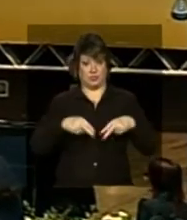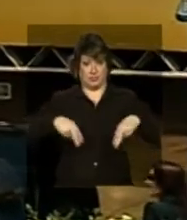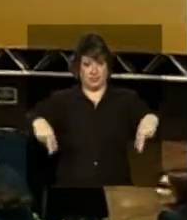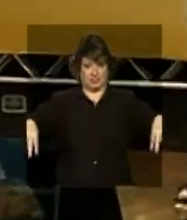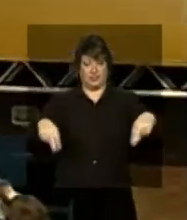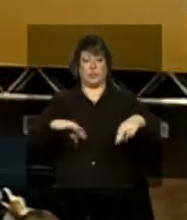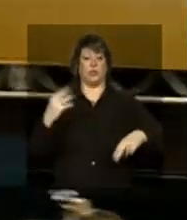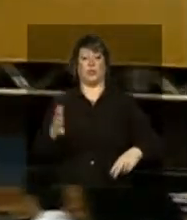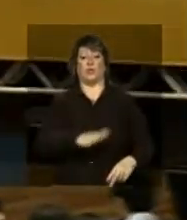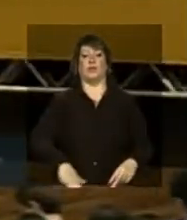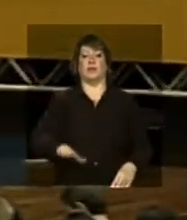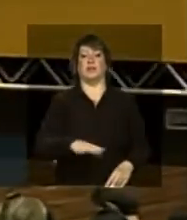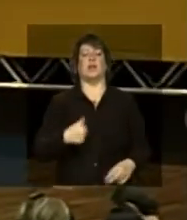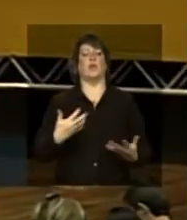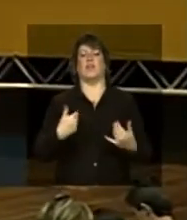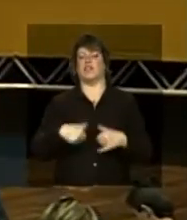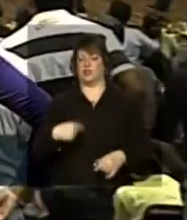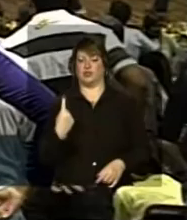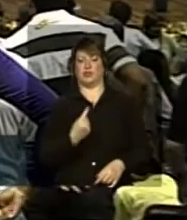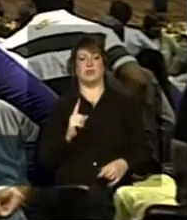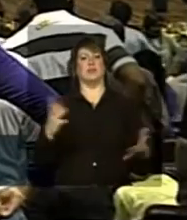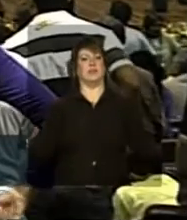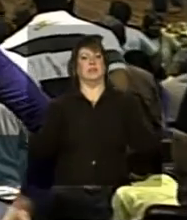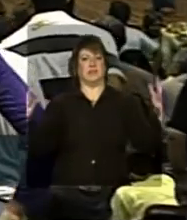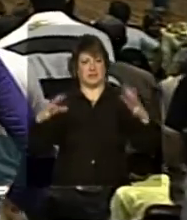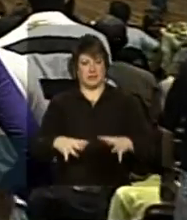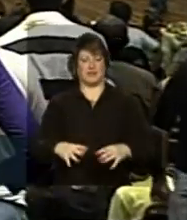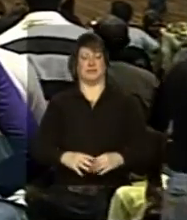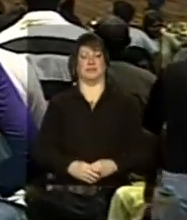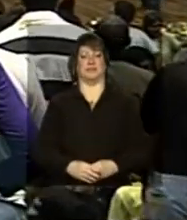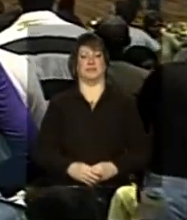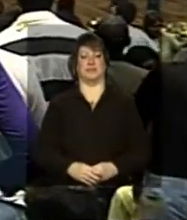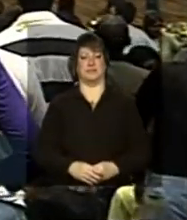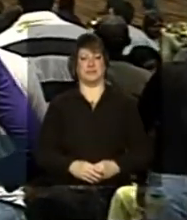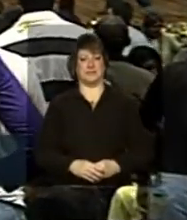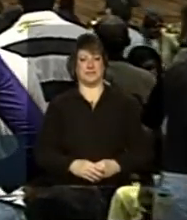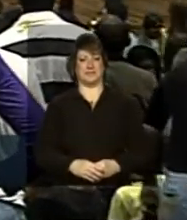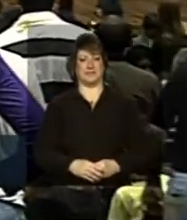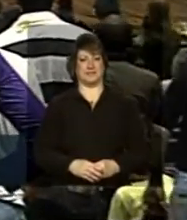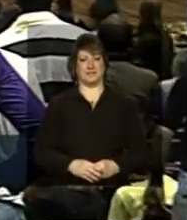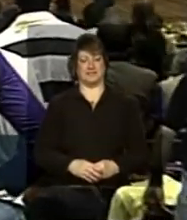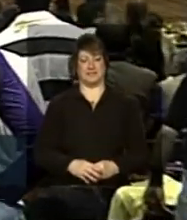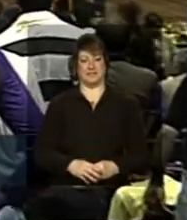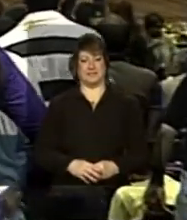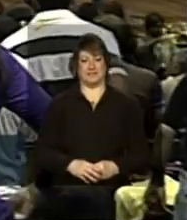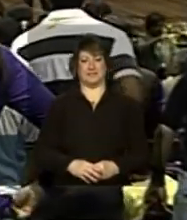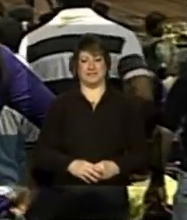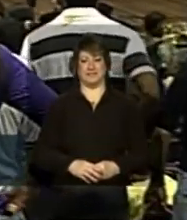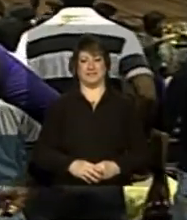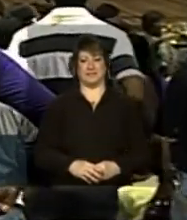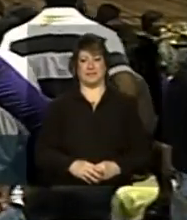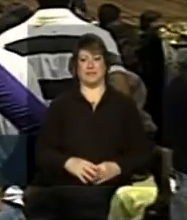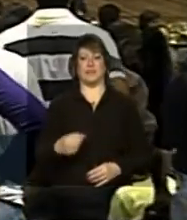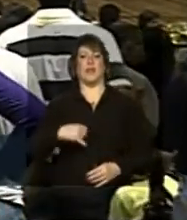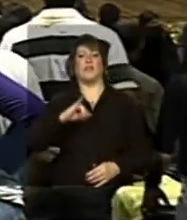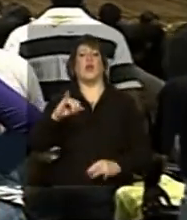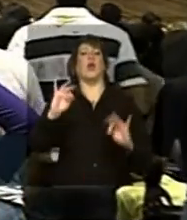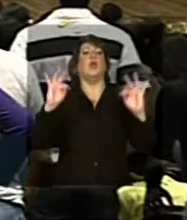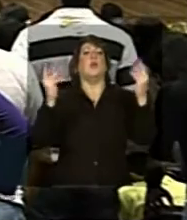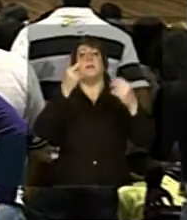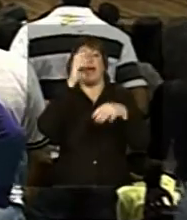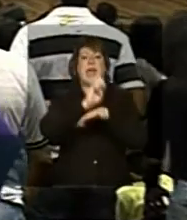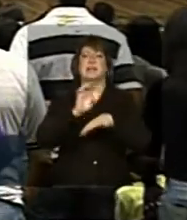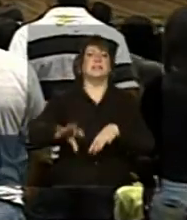aqui. Eu não quero mais ficar sozinha aqui. Vamos lá. Eu quero aproveitar para chamar também. Pessoal de todos